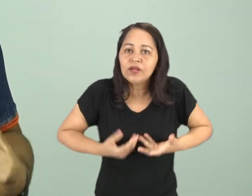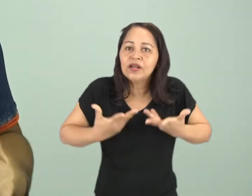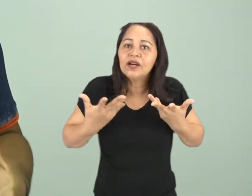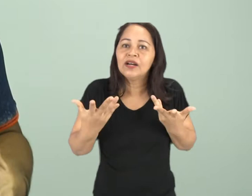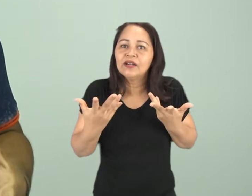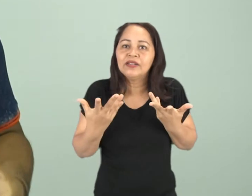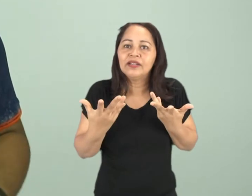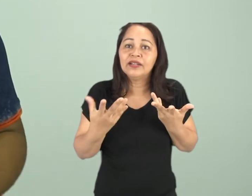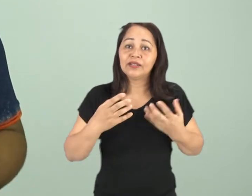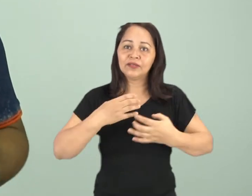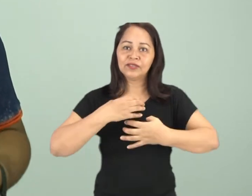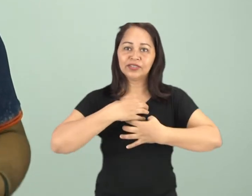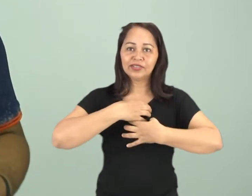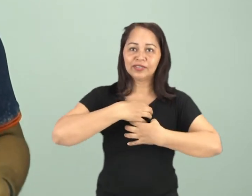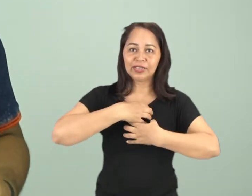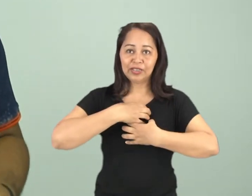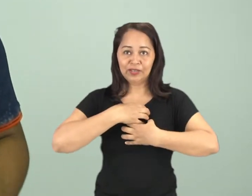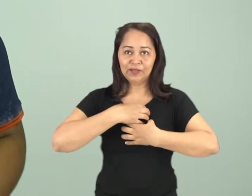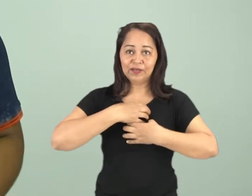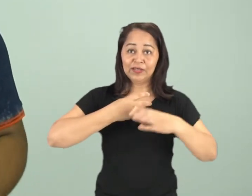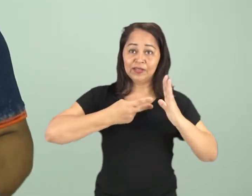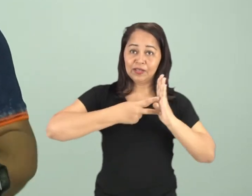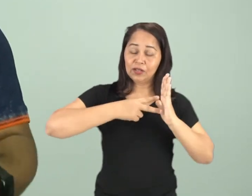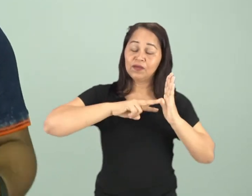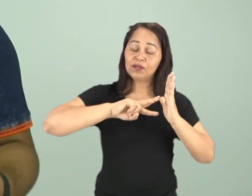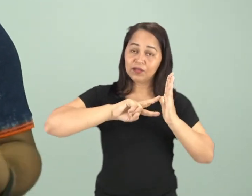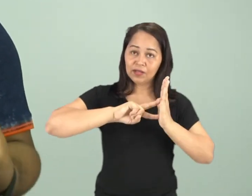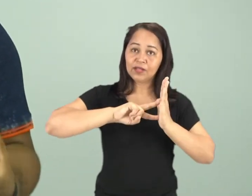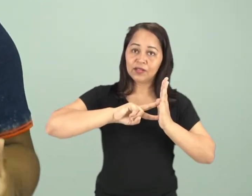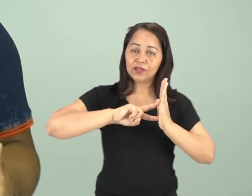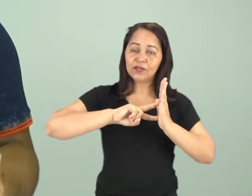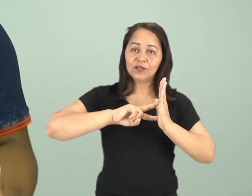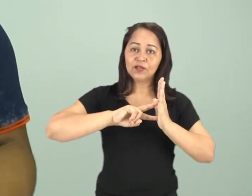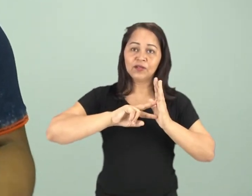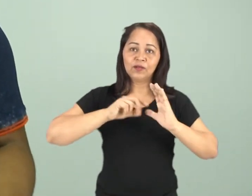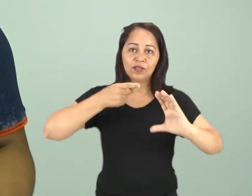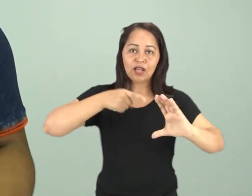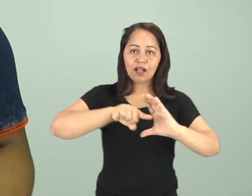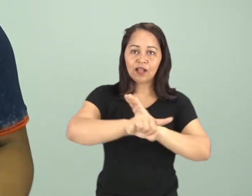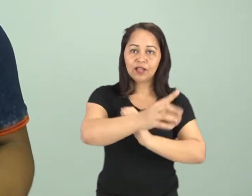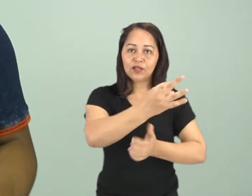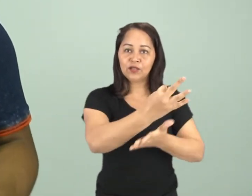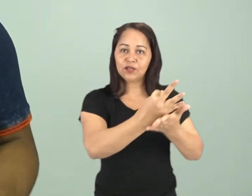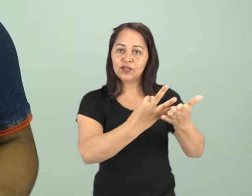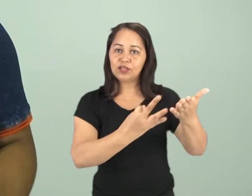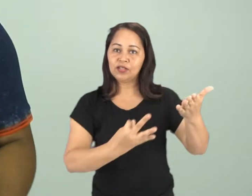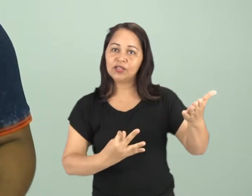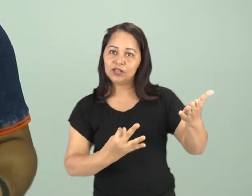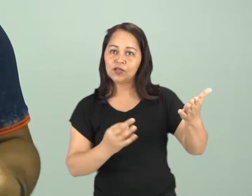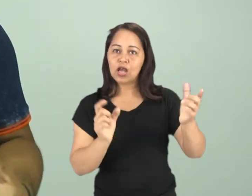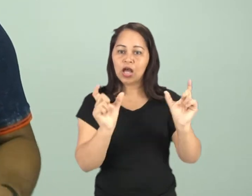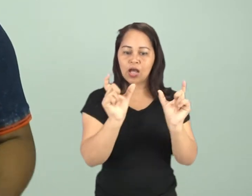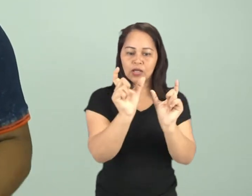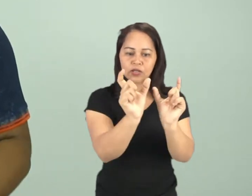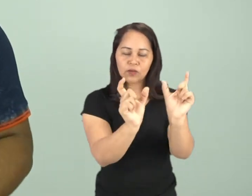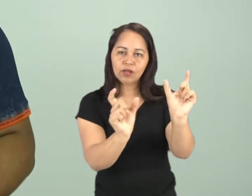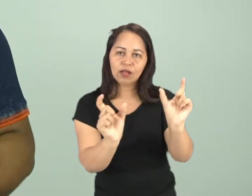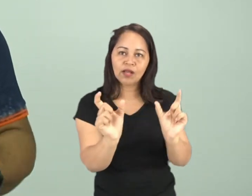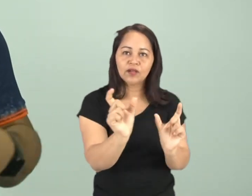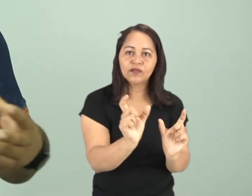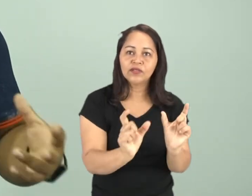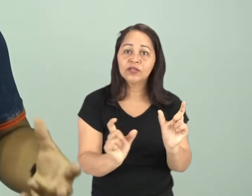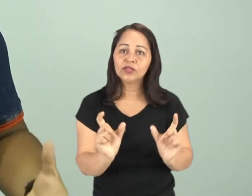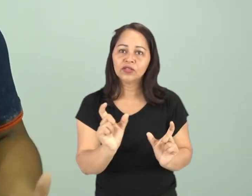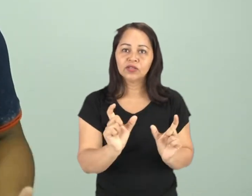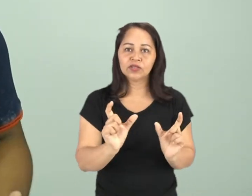outras intenções, outros significados, além do que está escrito ali dentro daquele texto. Através das palavras nós podemos ter